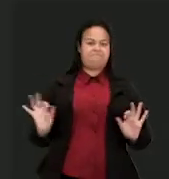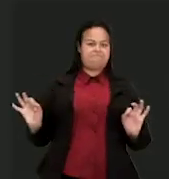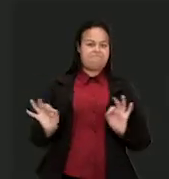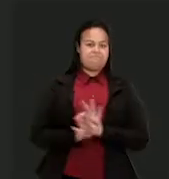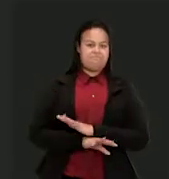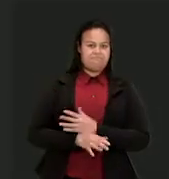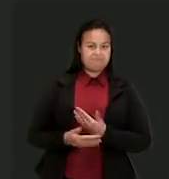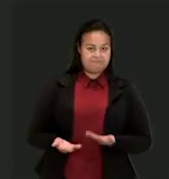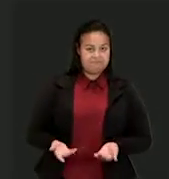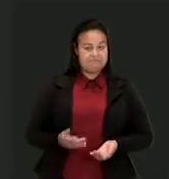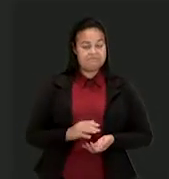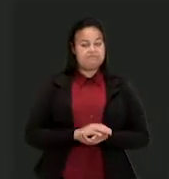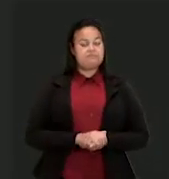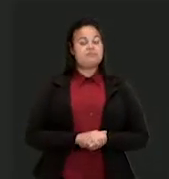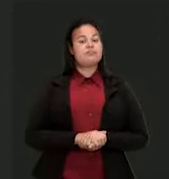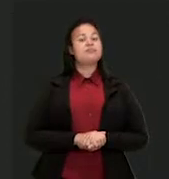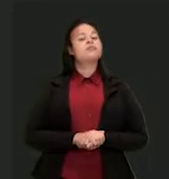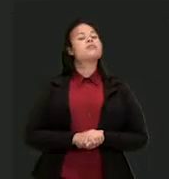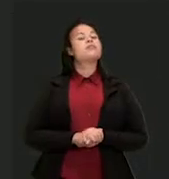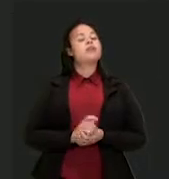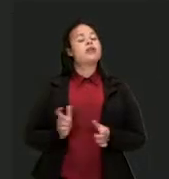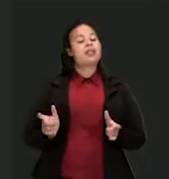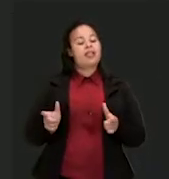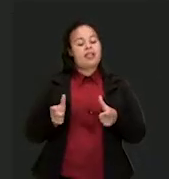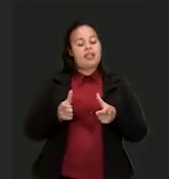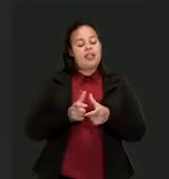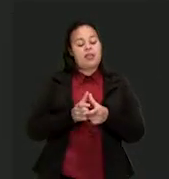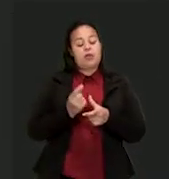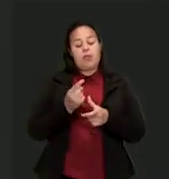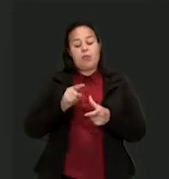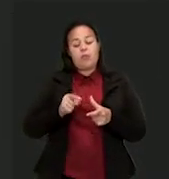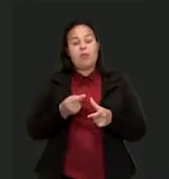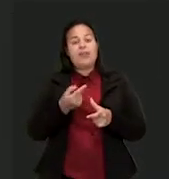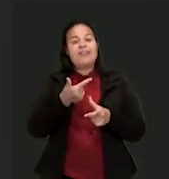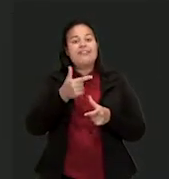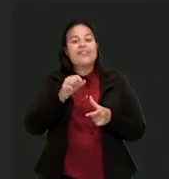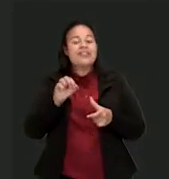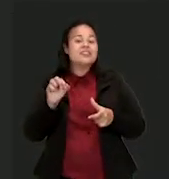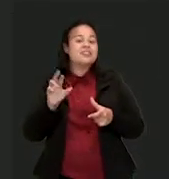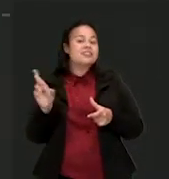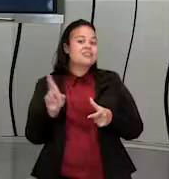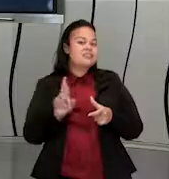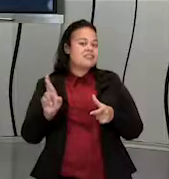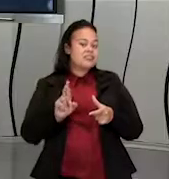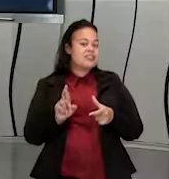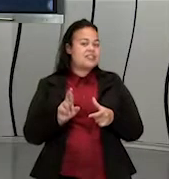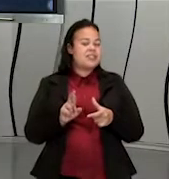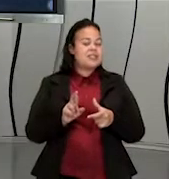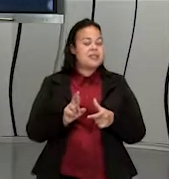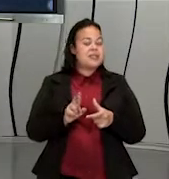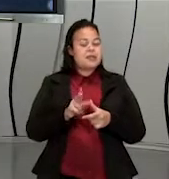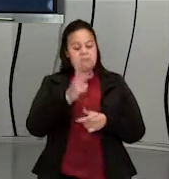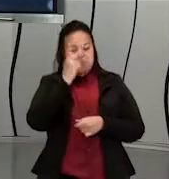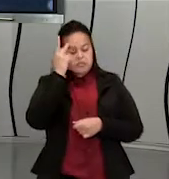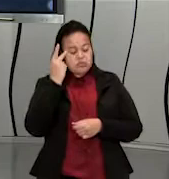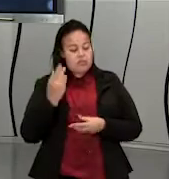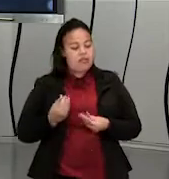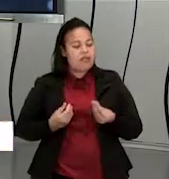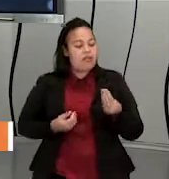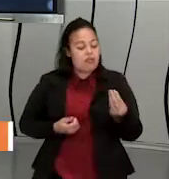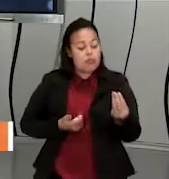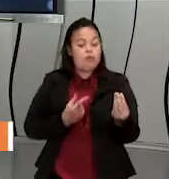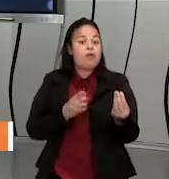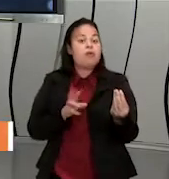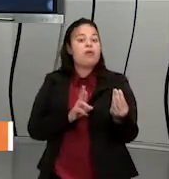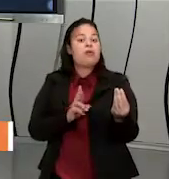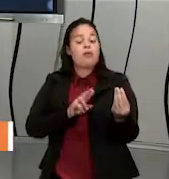que o valor teve uma diminuição de R$ 1,20, né? É como se a pessoa estivesse devolvendo R$ 1,20 a menos.